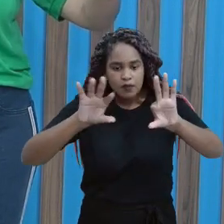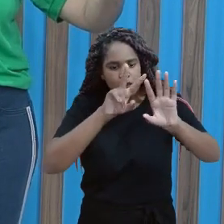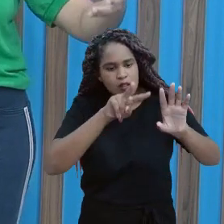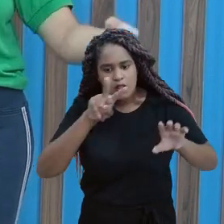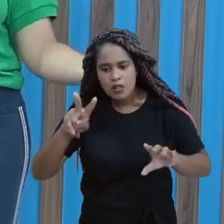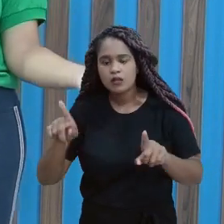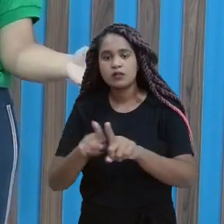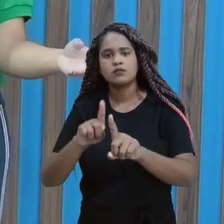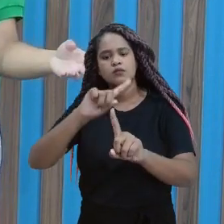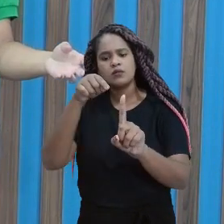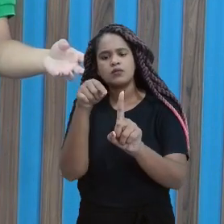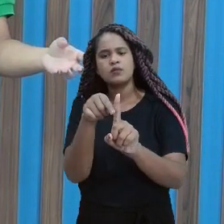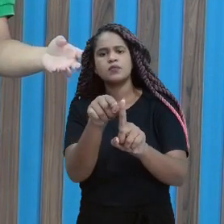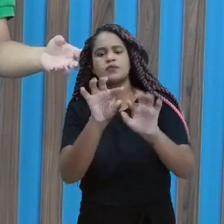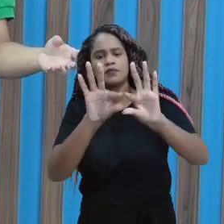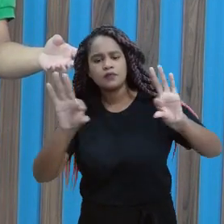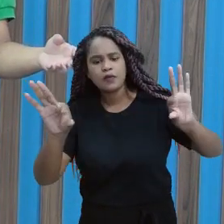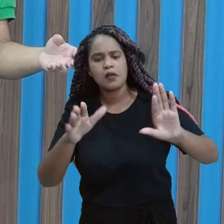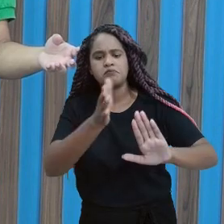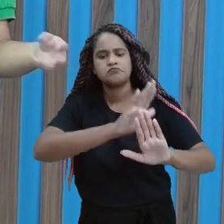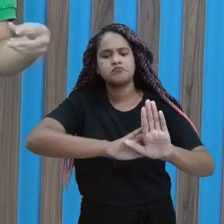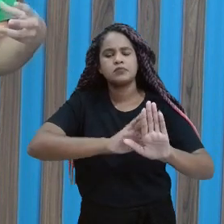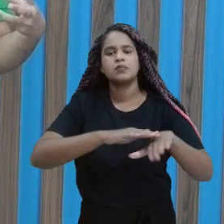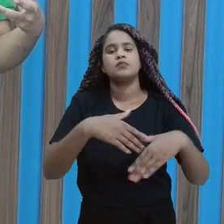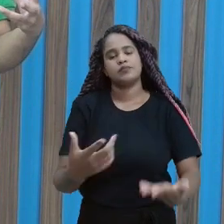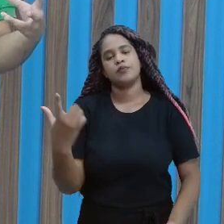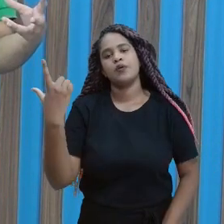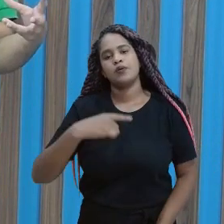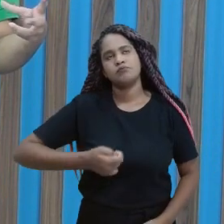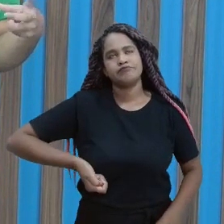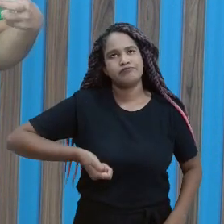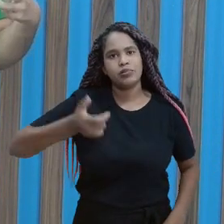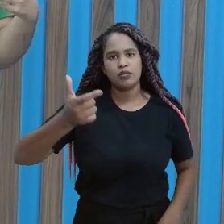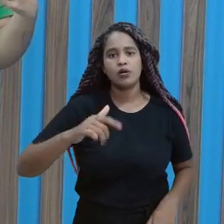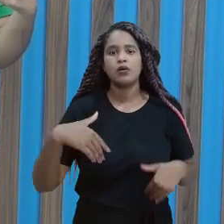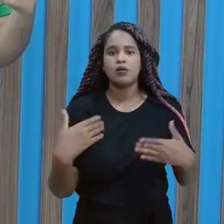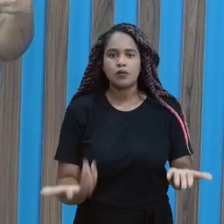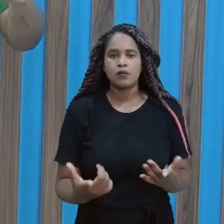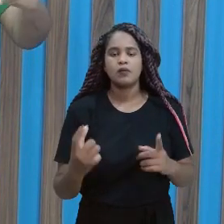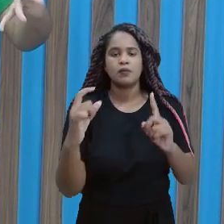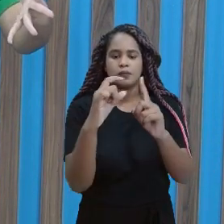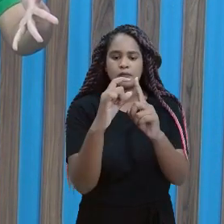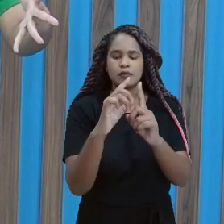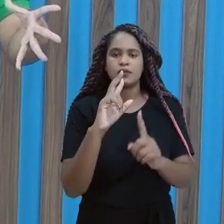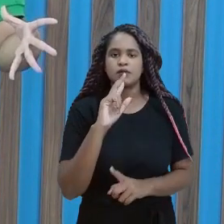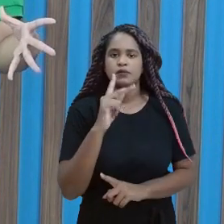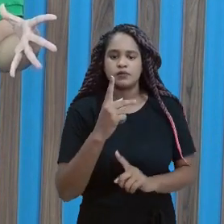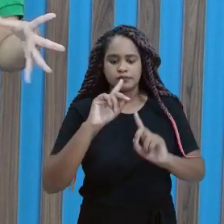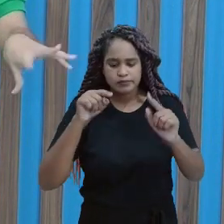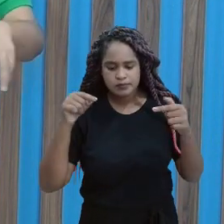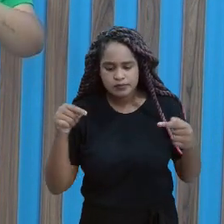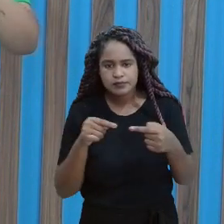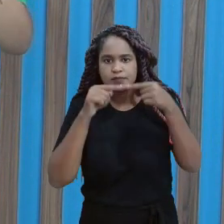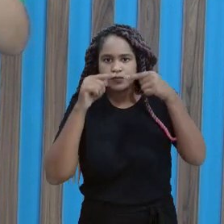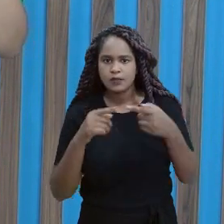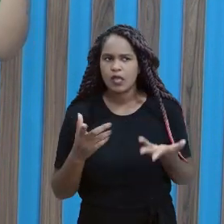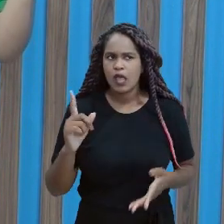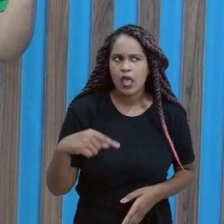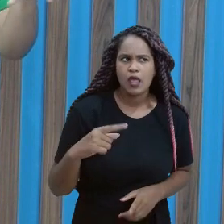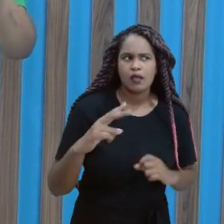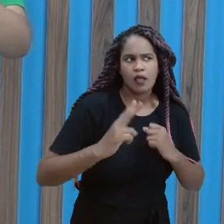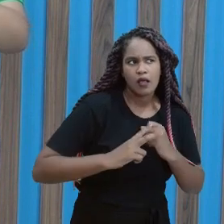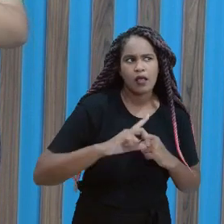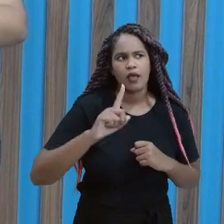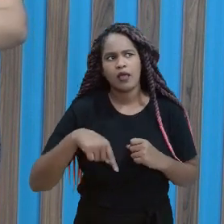a intenção do falante, é que a gente vai saber como é que reconhecer que palavra é essa. Será que é o